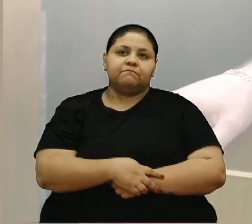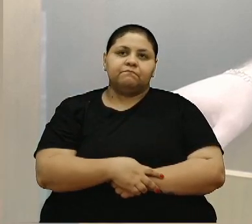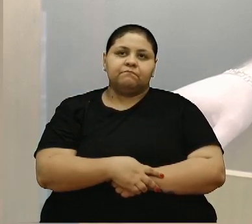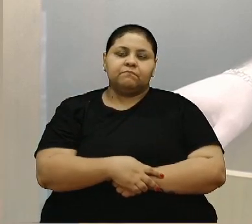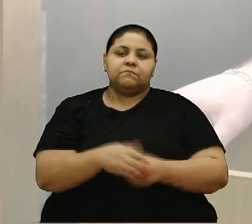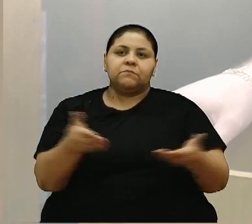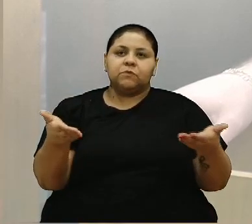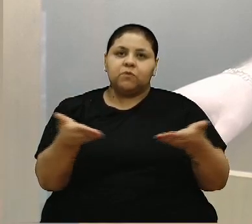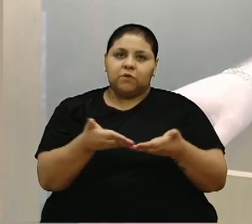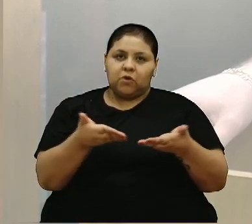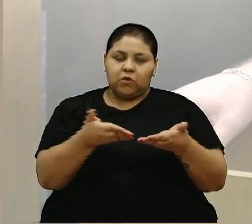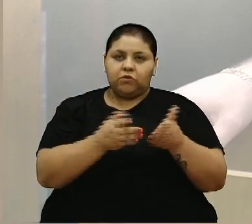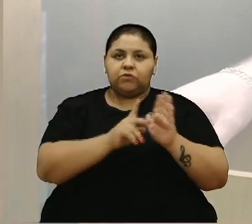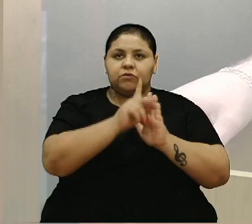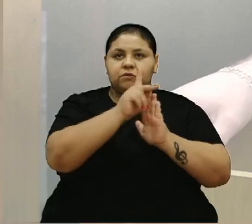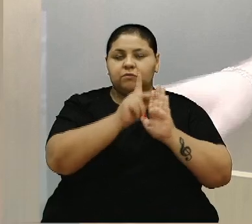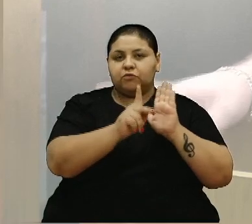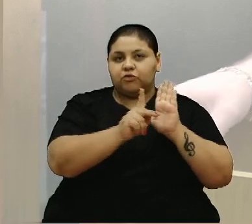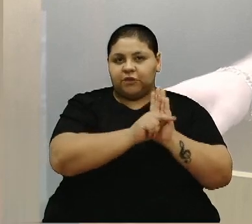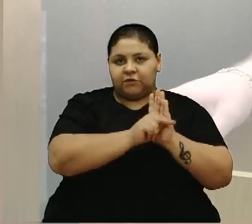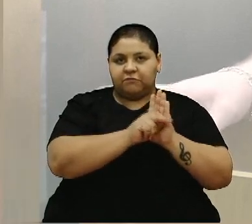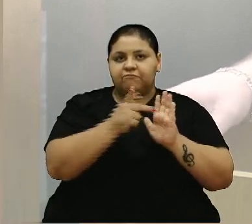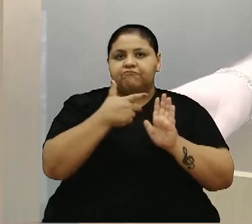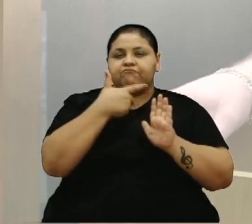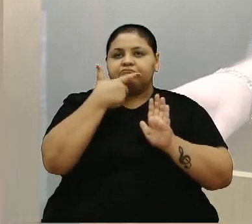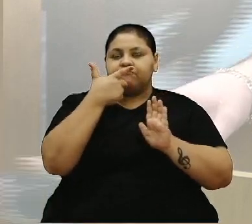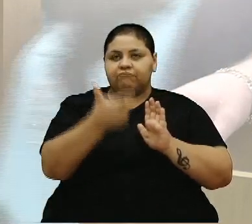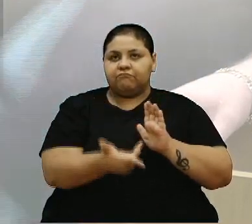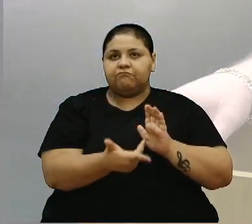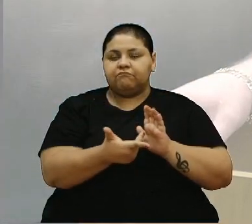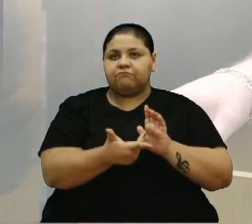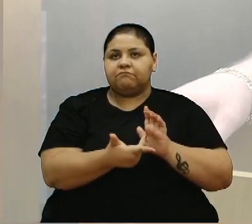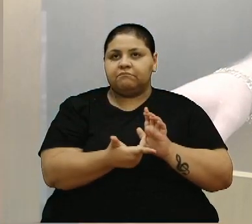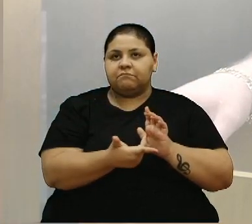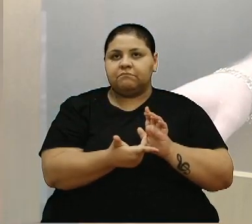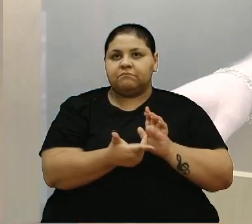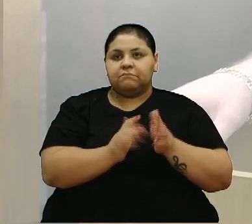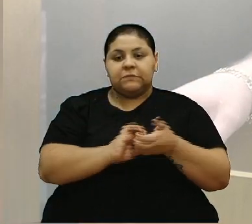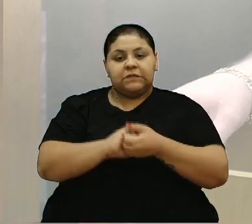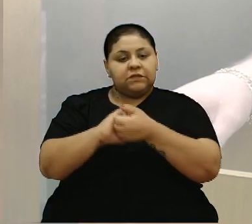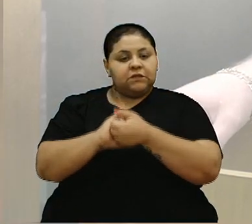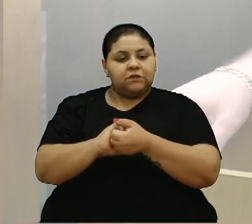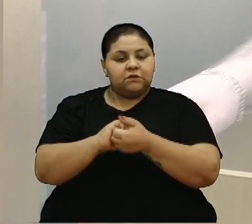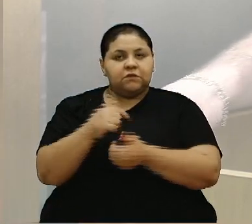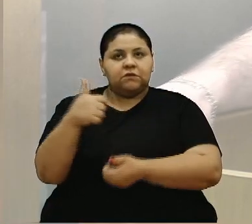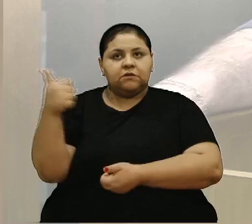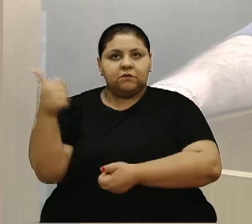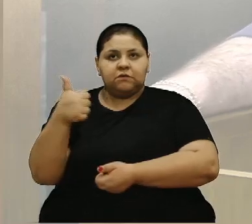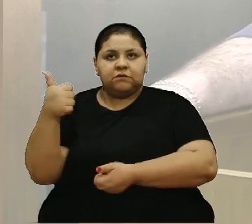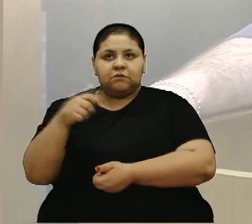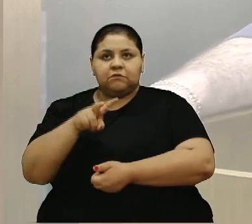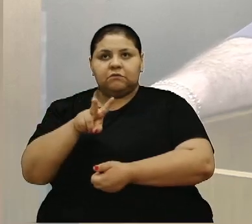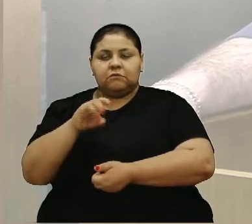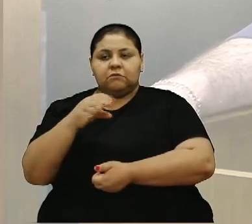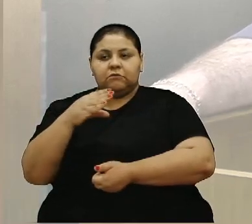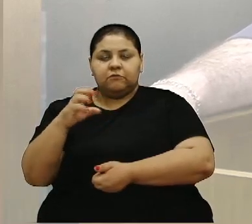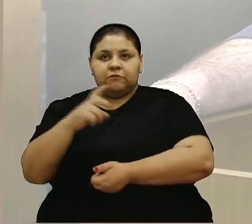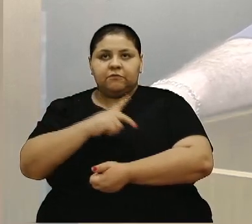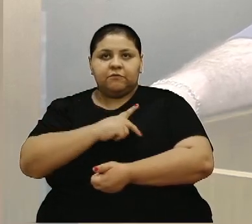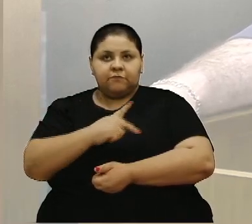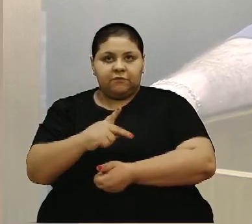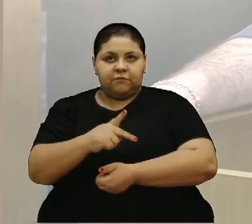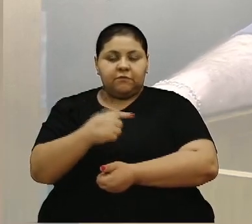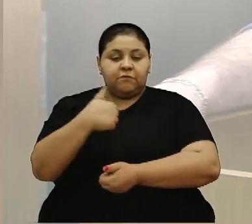trouxemos esse projeto à tona e aqui quero saudar o primeiro vice-presidente dessa casa e meu